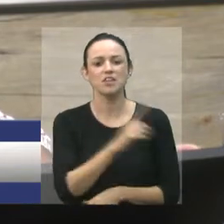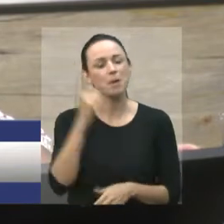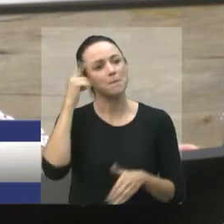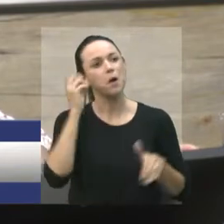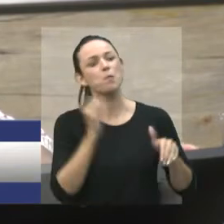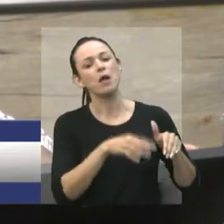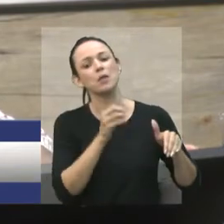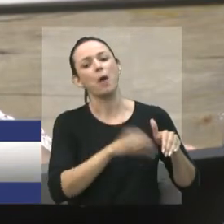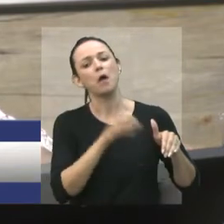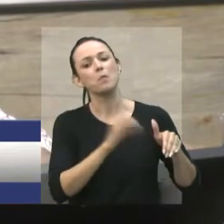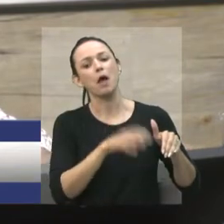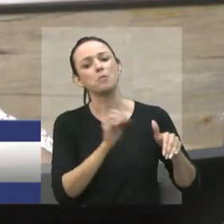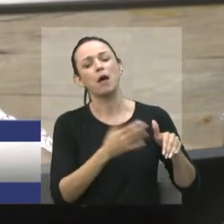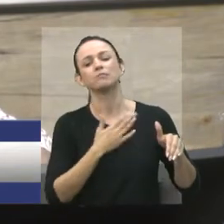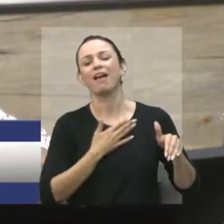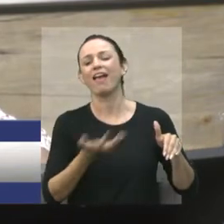pensado.